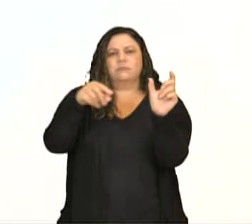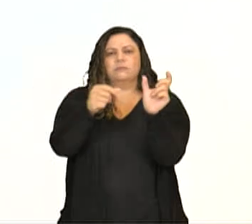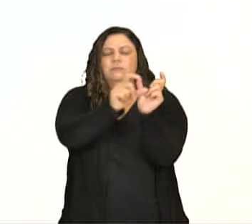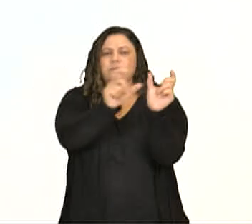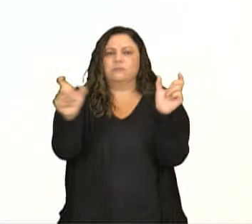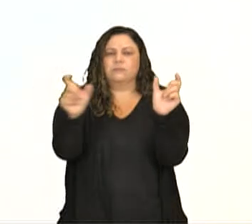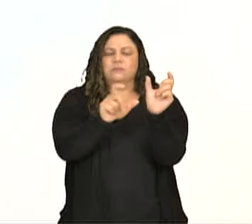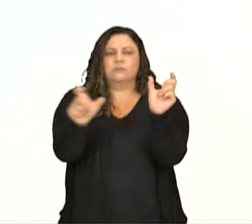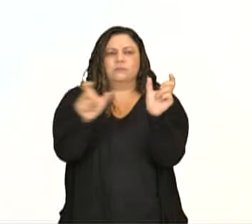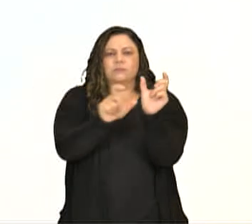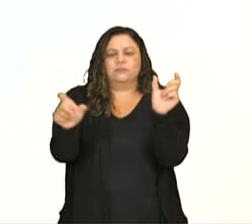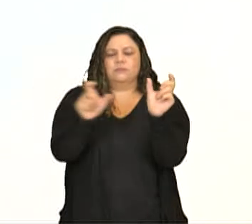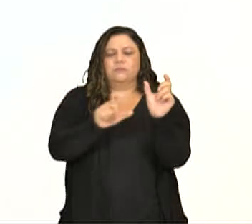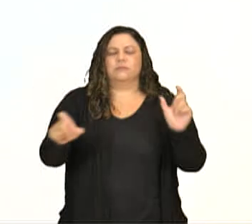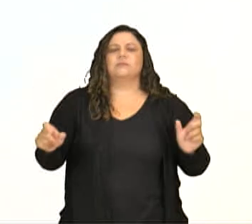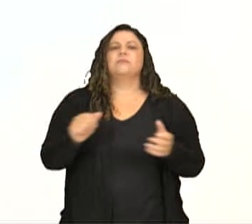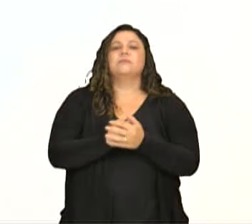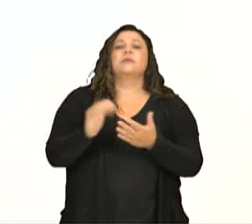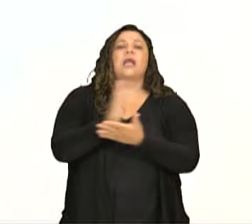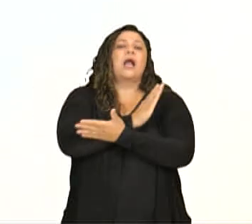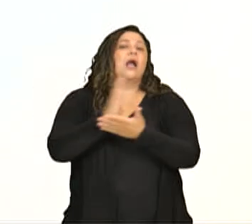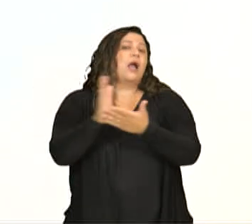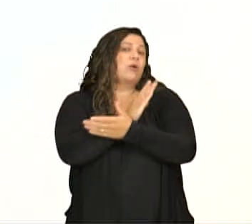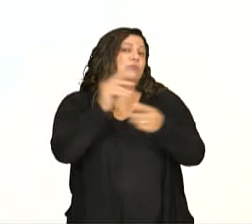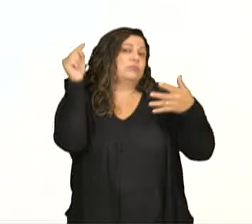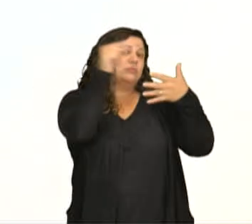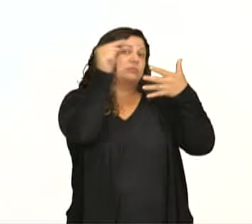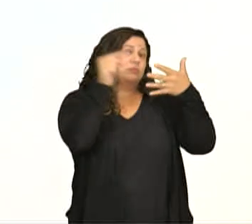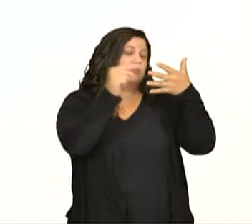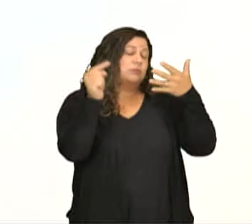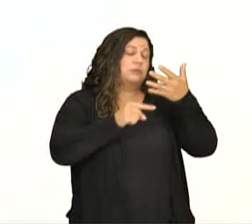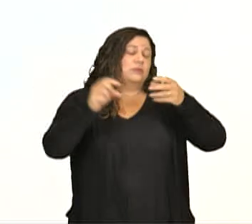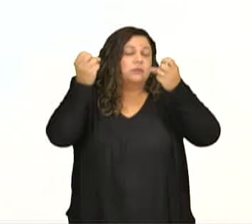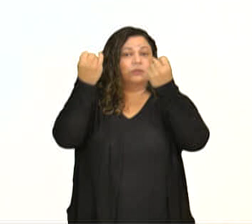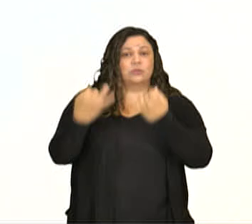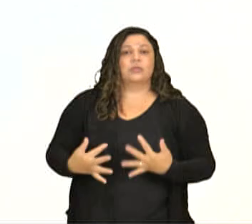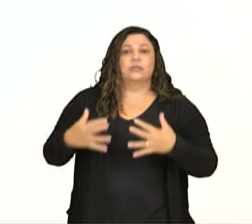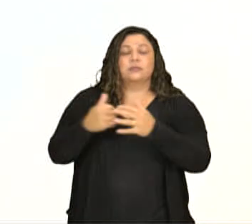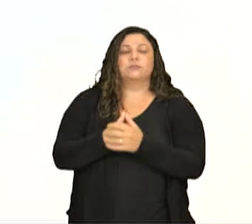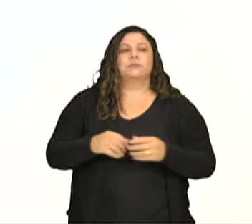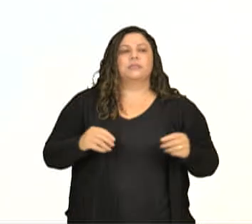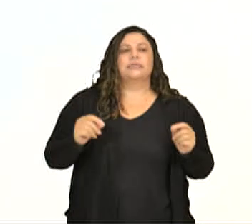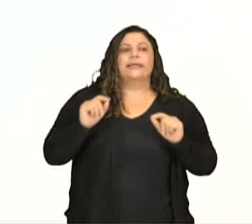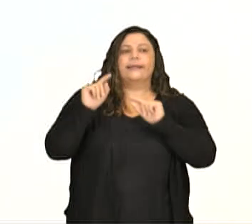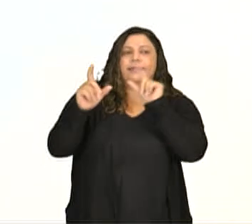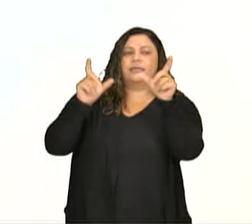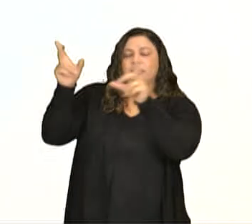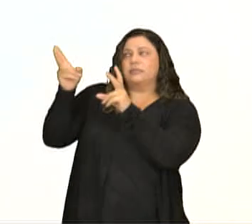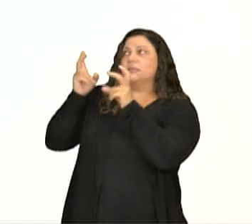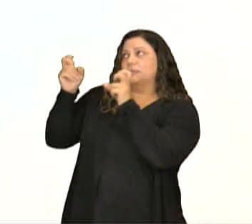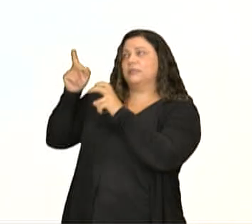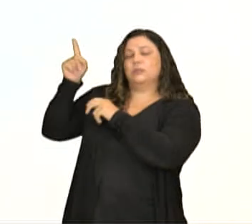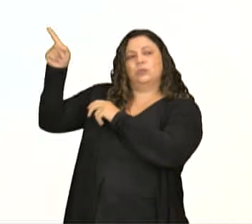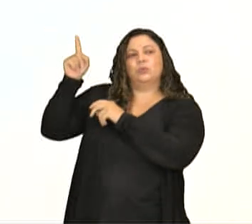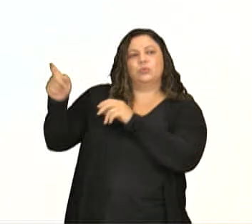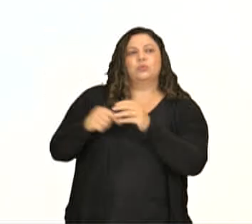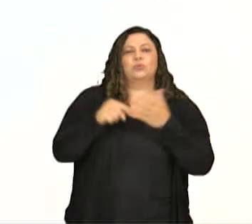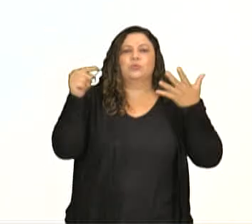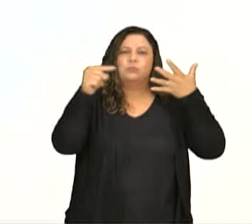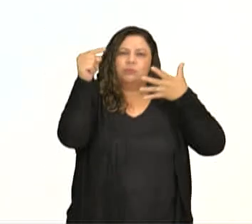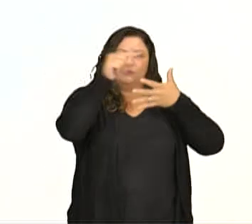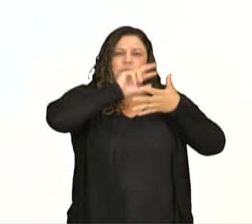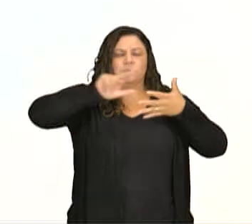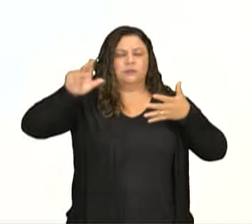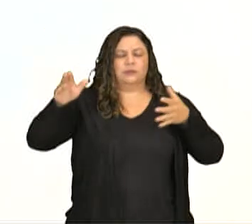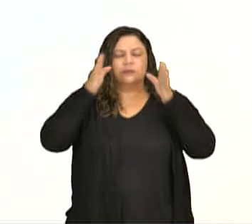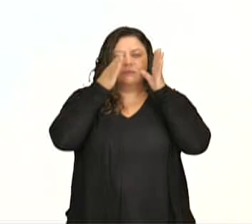desse diagrama aqui alguns itens desses que eu falei, nem todos, tá? Que eu vou passar mais